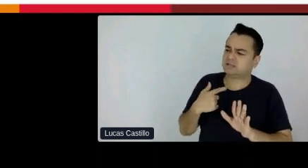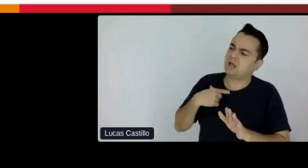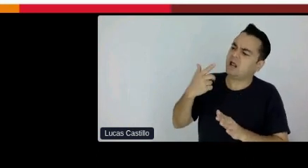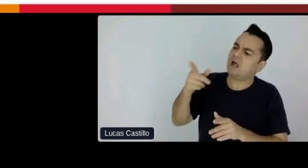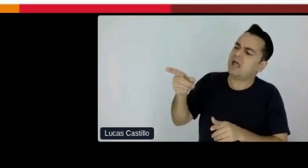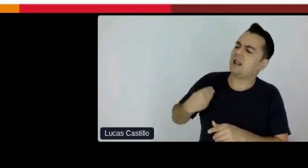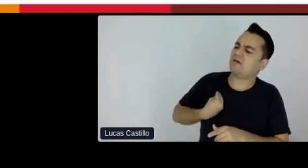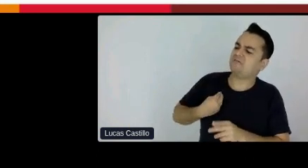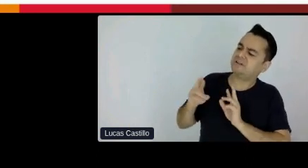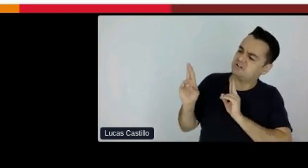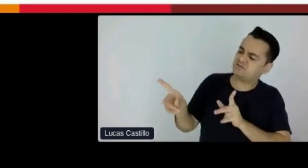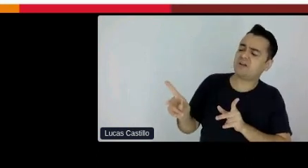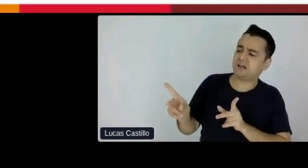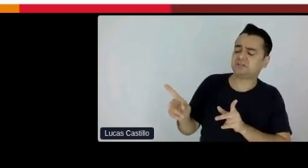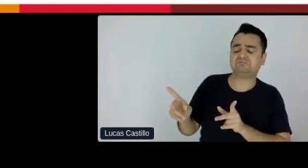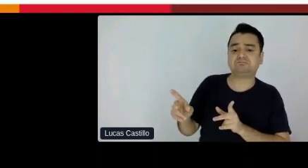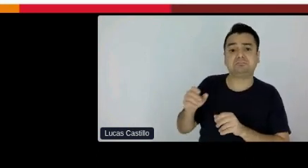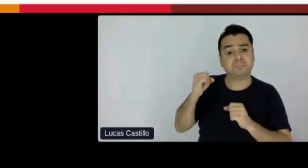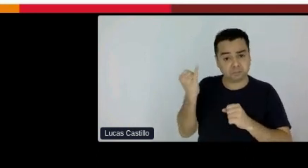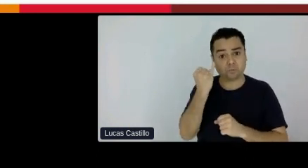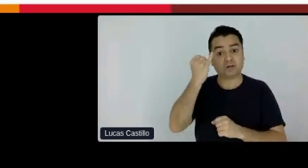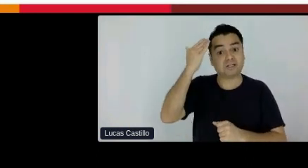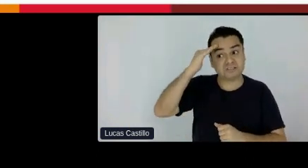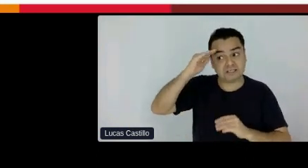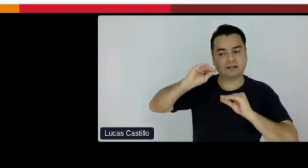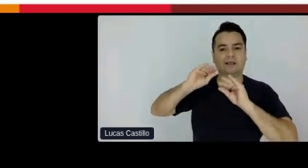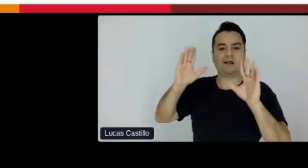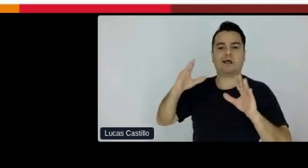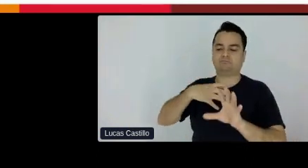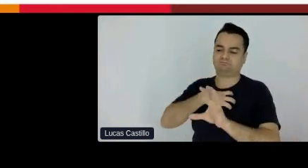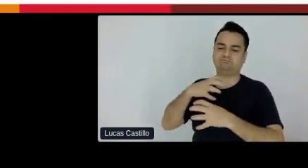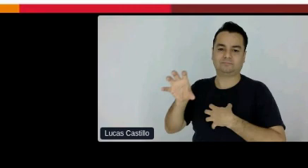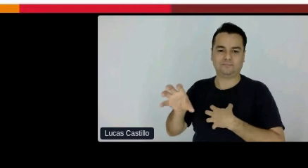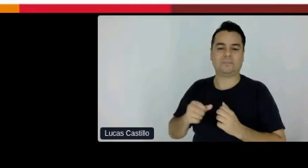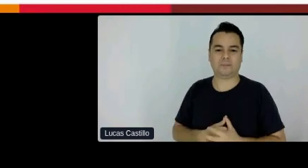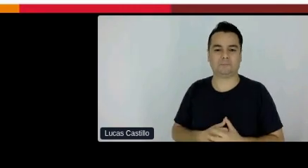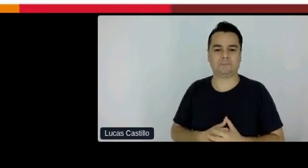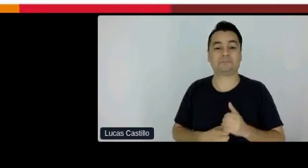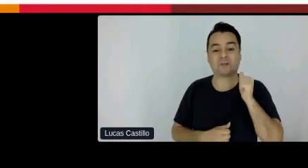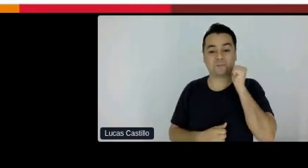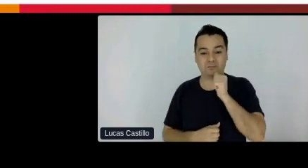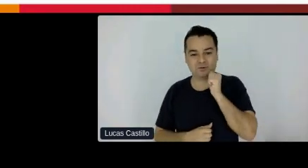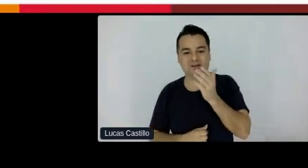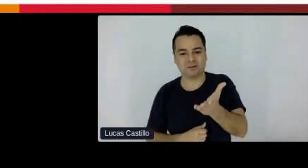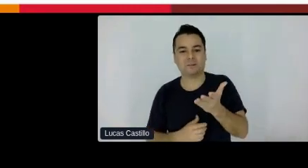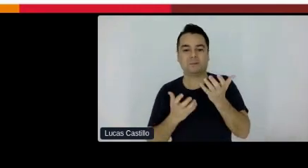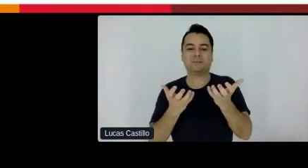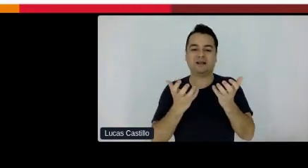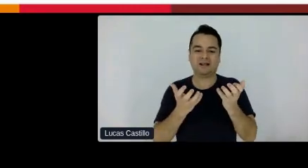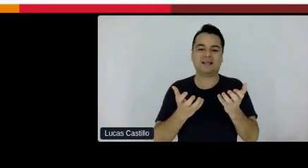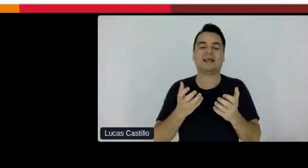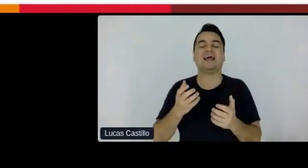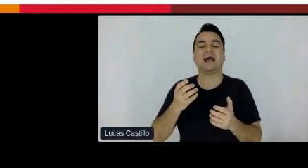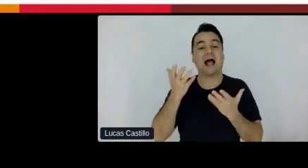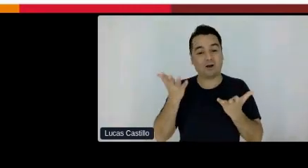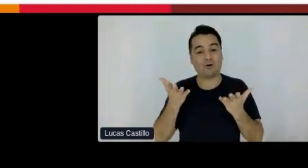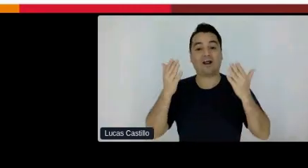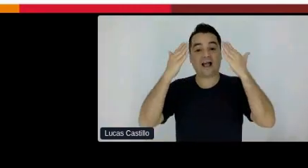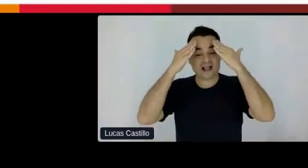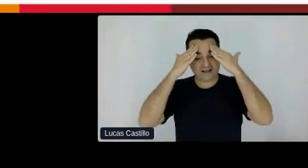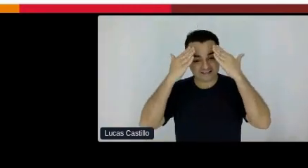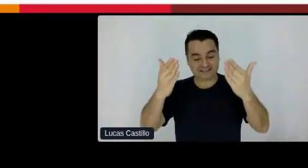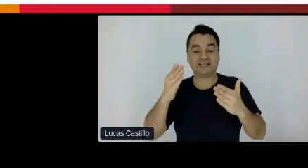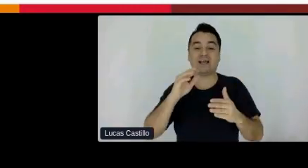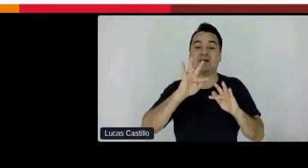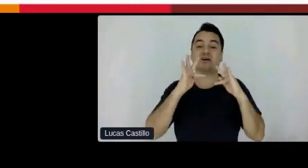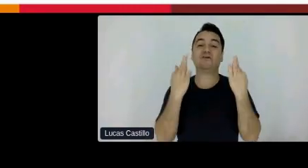Aqui eu trago alguns agradecimentos, né? Eu agradeço a minha família, que nesse momento ela está na sala da minha casa com a televisão